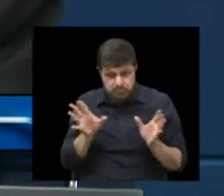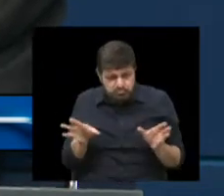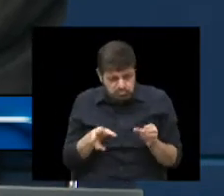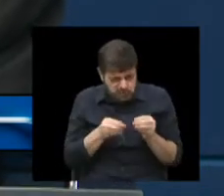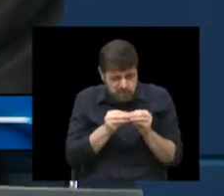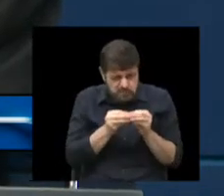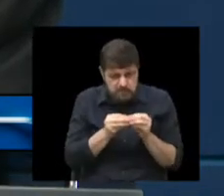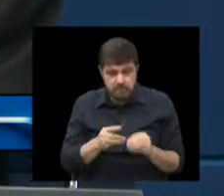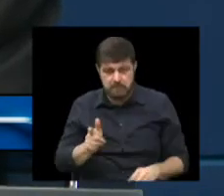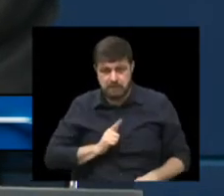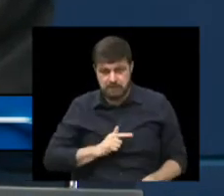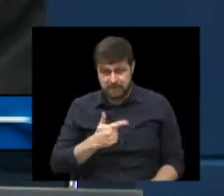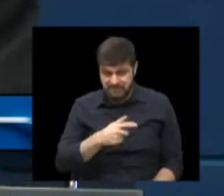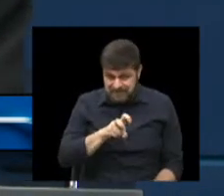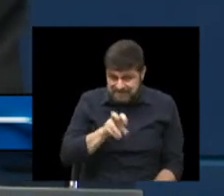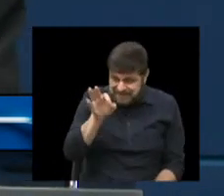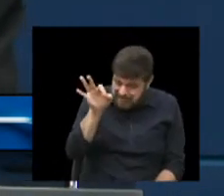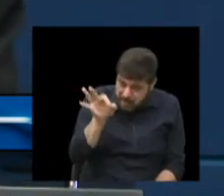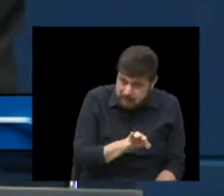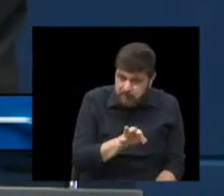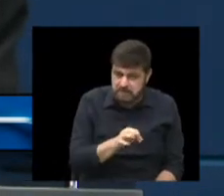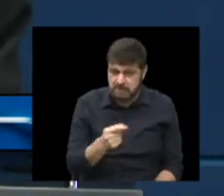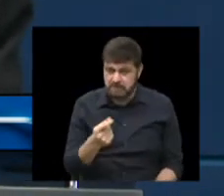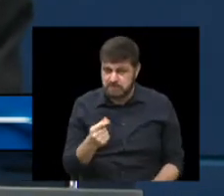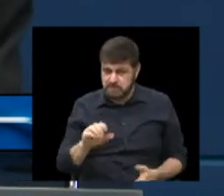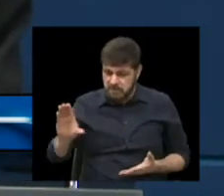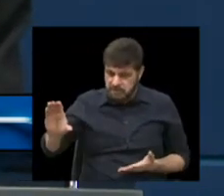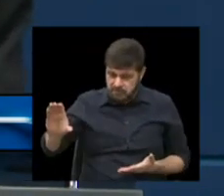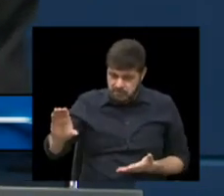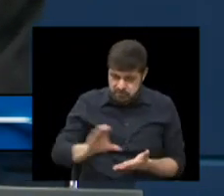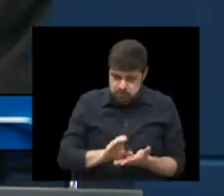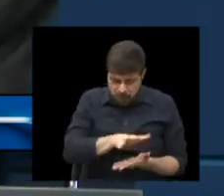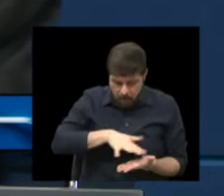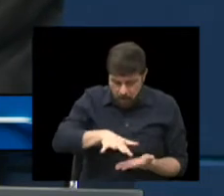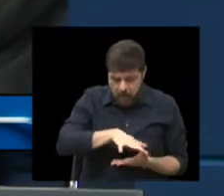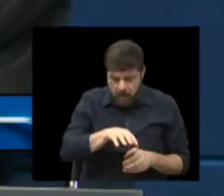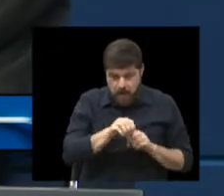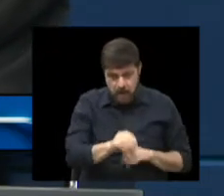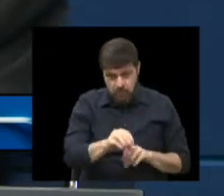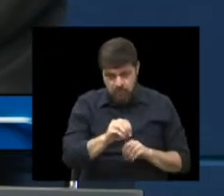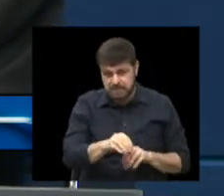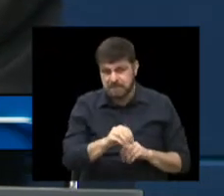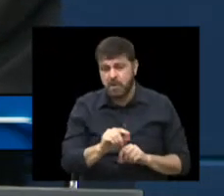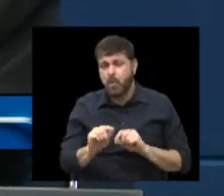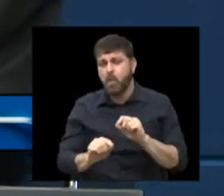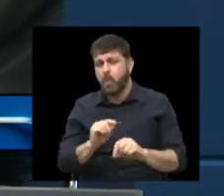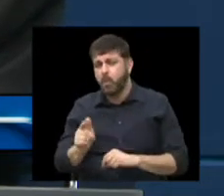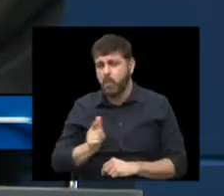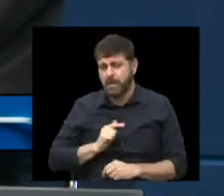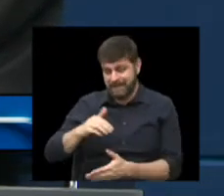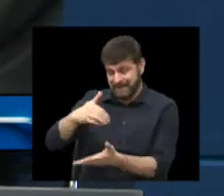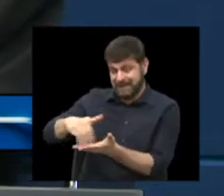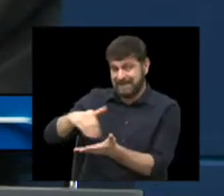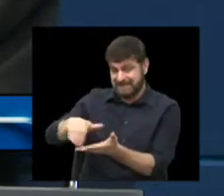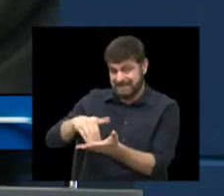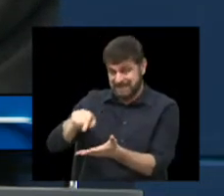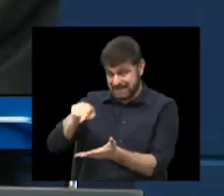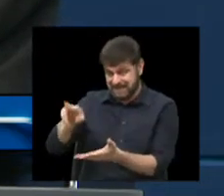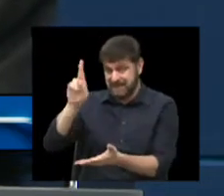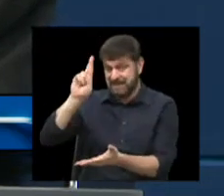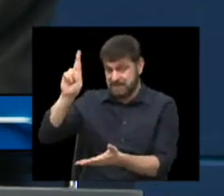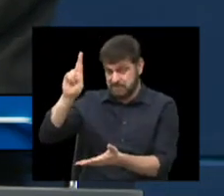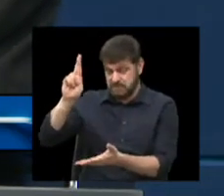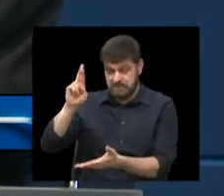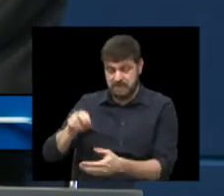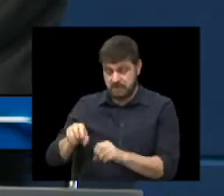resumidamente, com 25% do orçamento para a educação, o que foi trazido pela Secretaria de Educação para a nossa